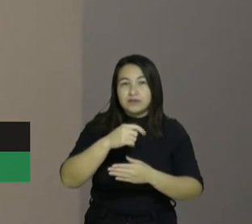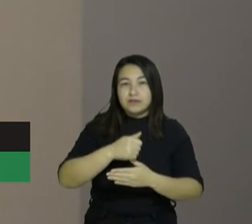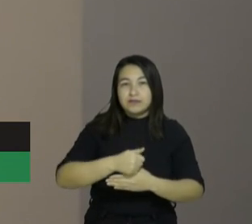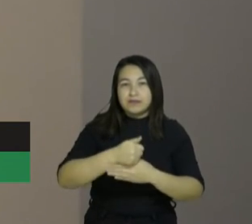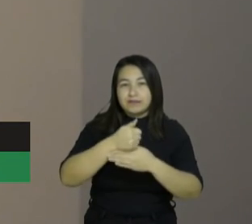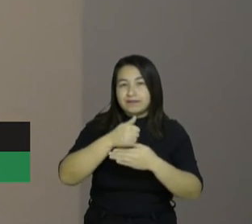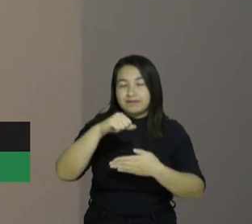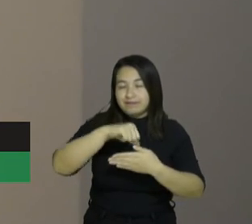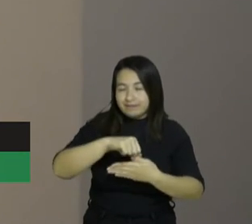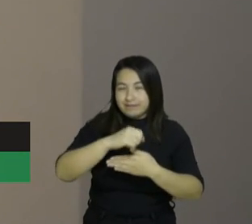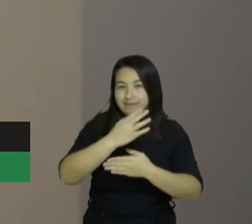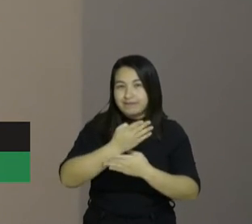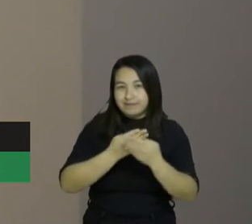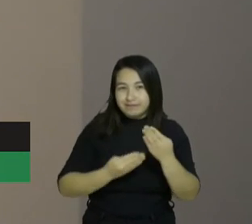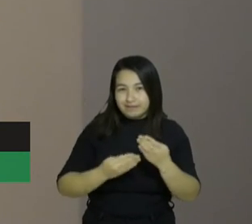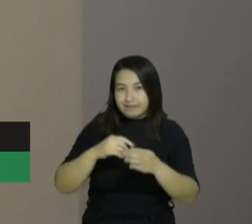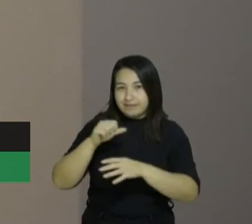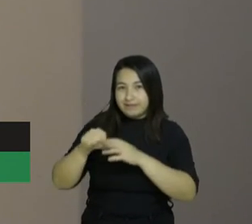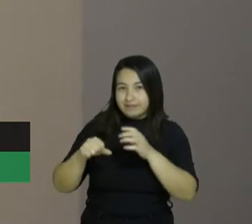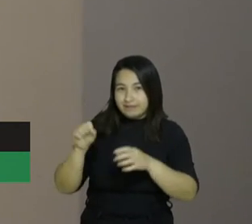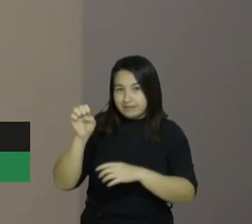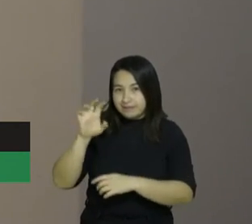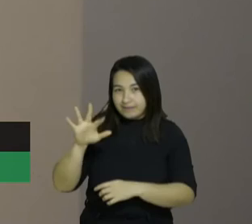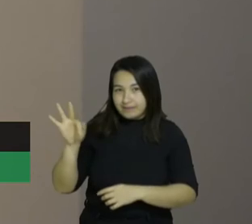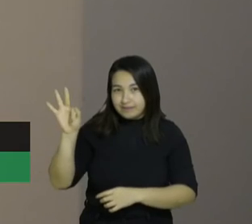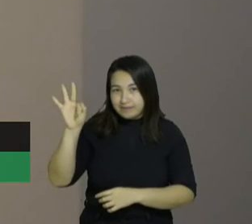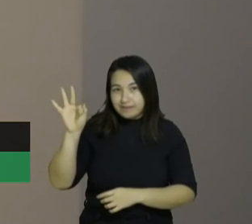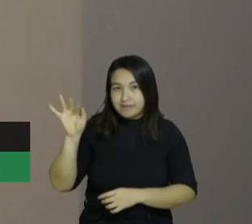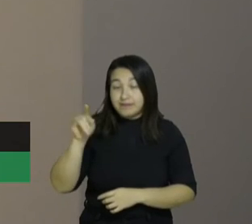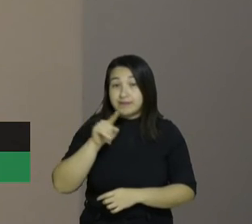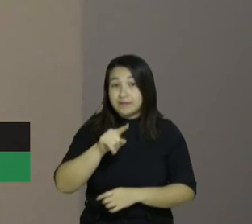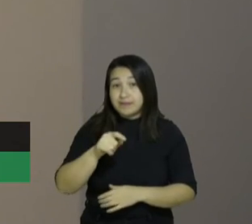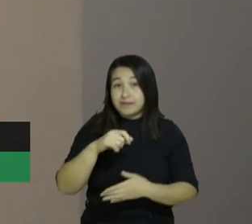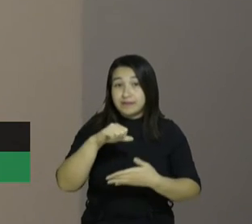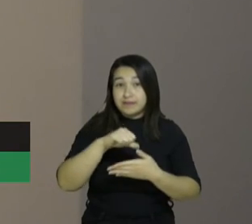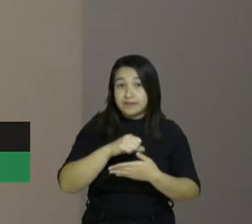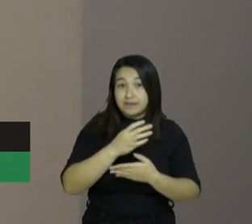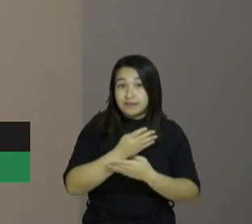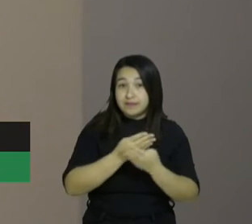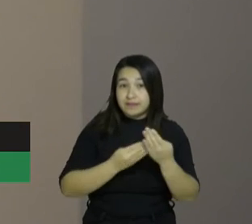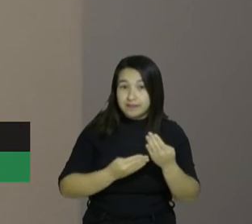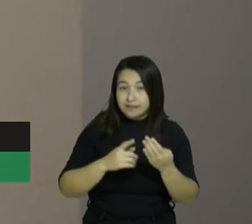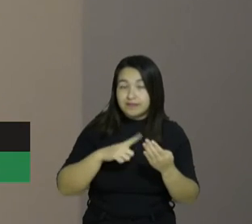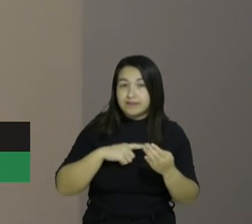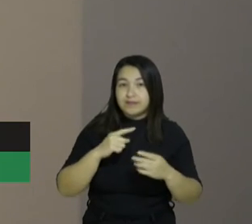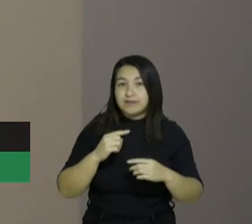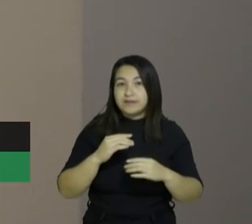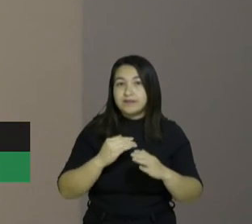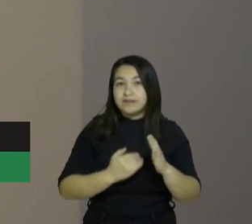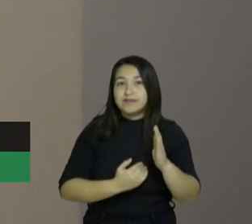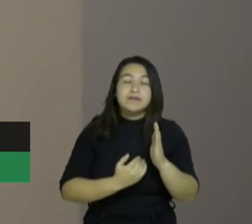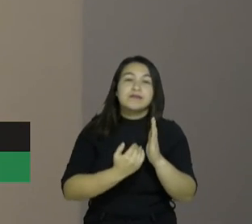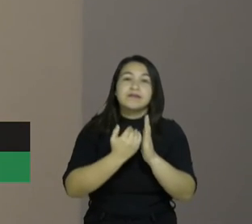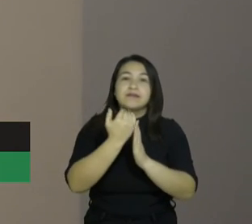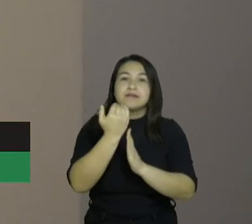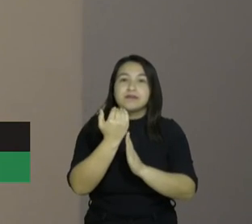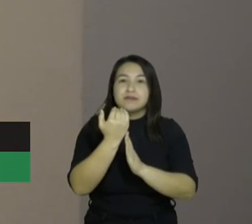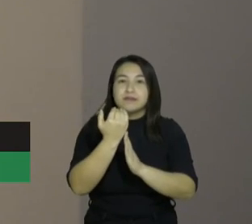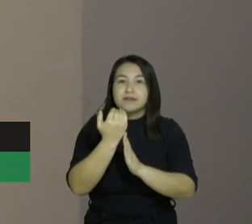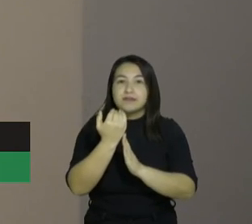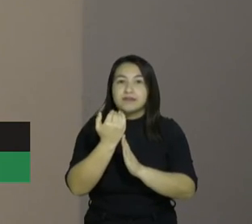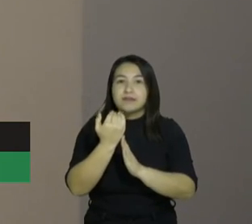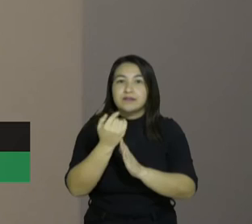é Colossal alguns estimam que o pibe do Mercosul poderia ver ter um aumento significativo com a abertura de